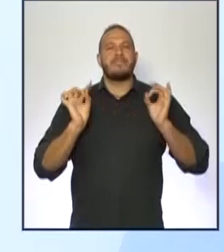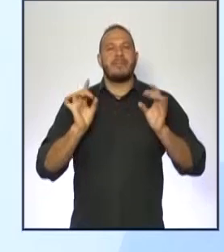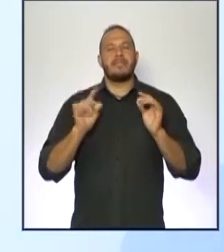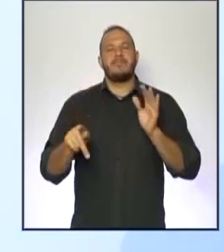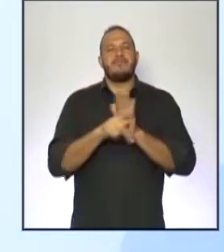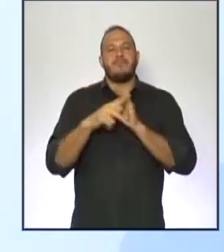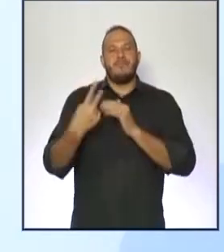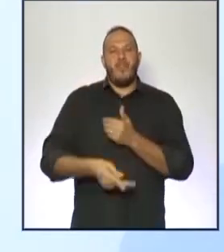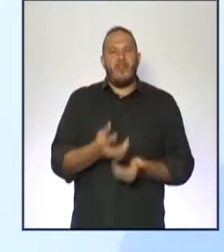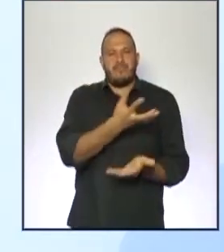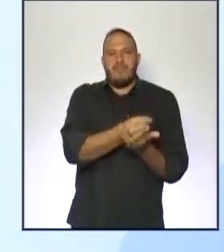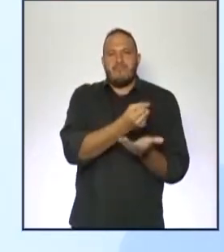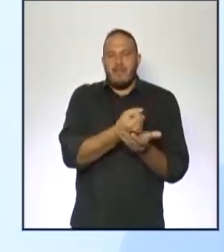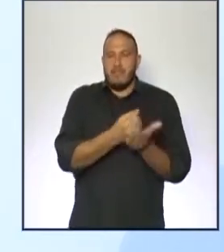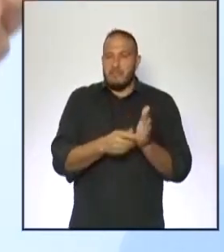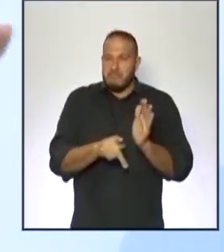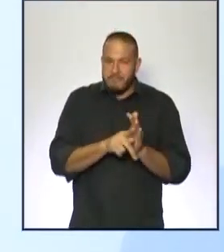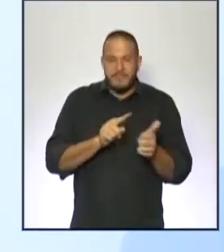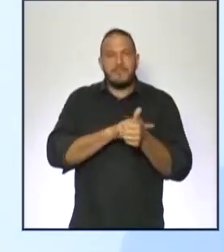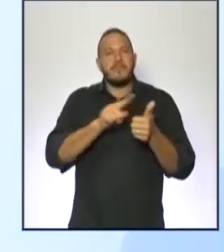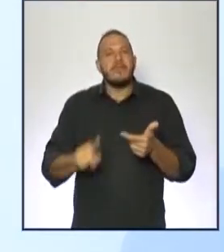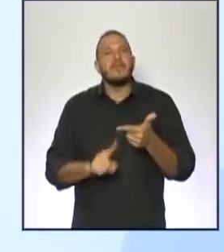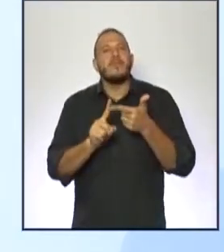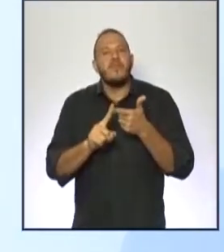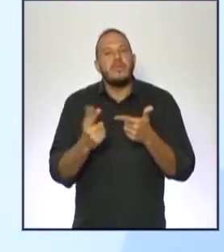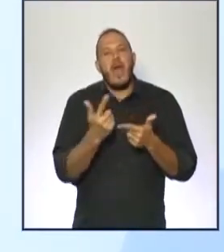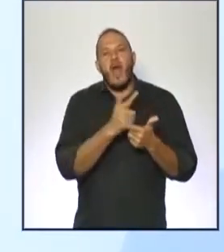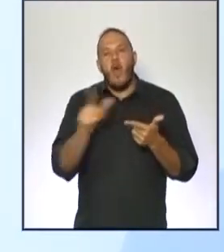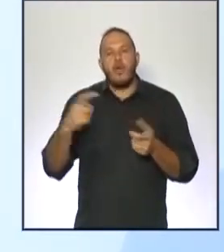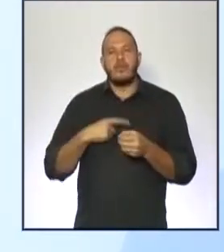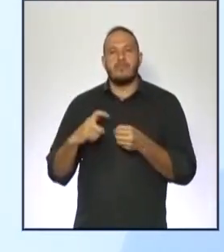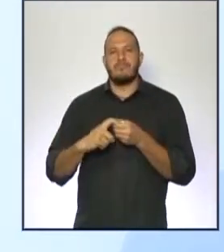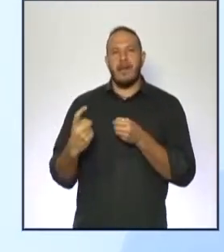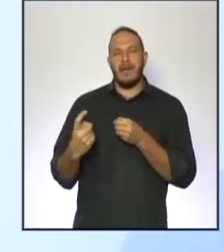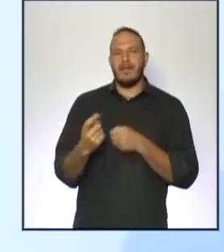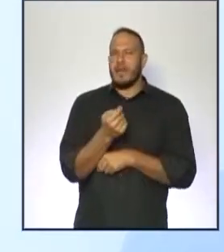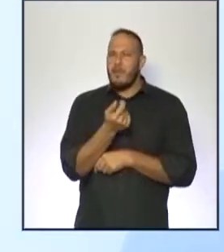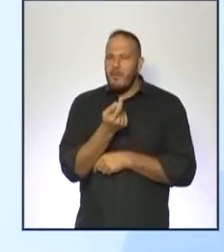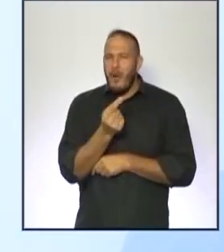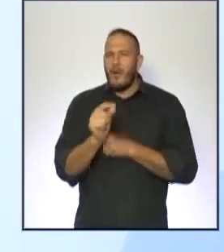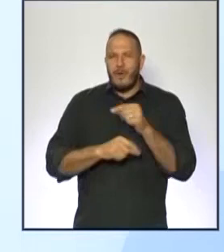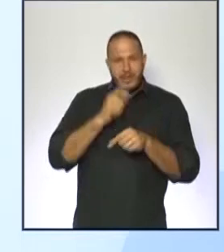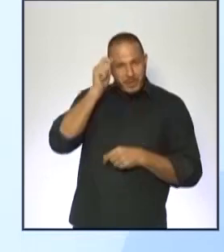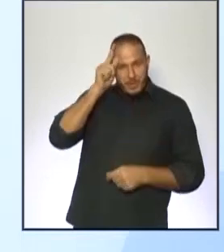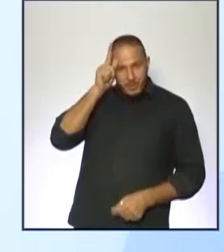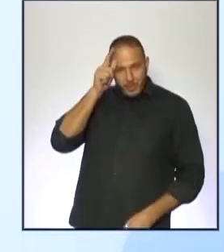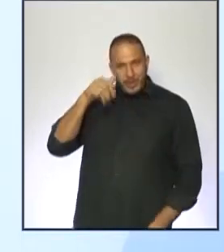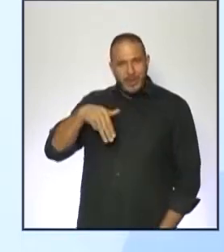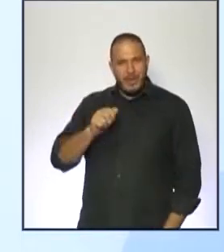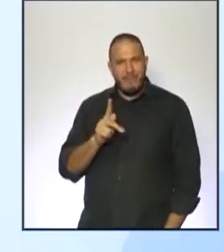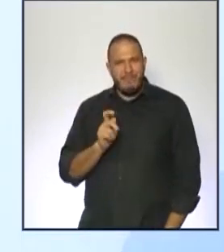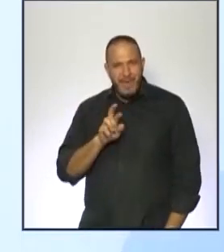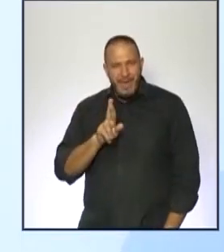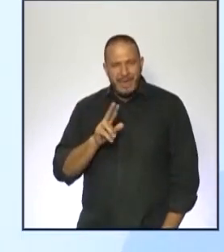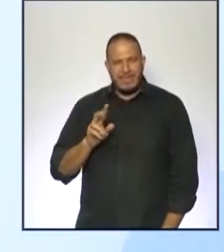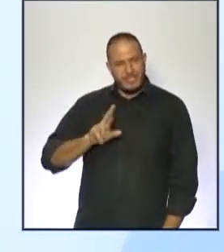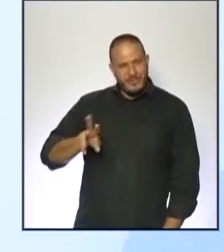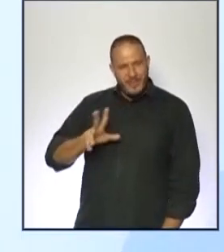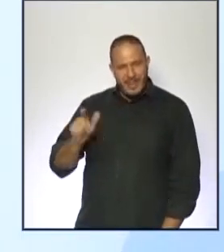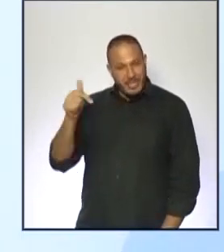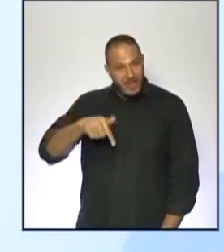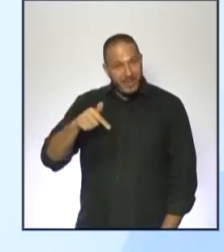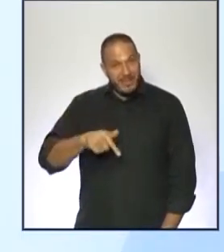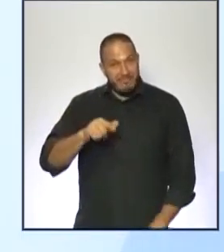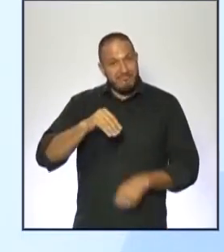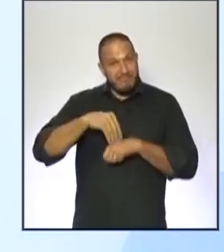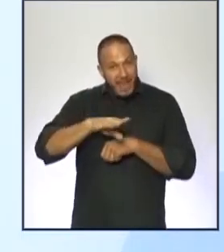de um aplicativo, e aquelas desplugadas, que é um pouco que a cultura maker traz dessa filosofia e nós vamos abordar aqui.